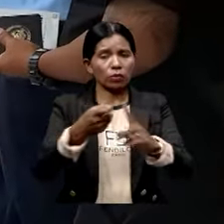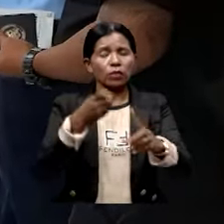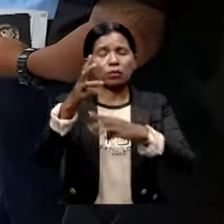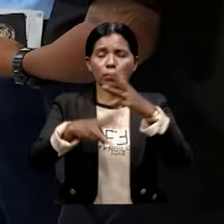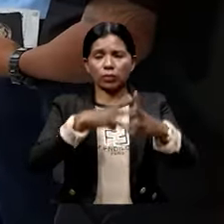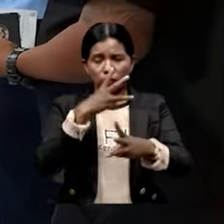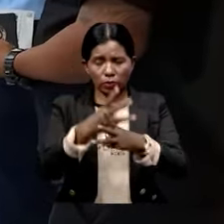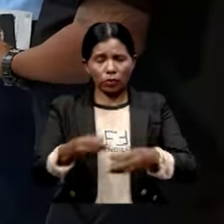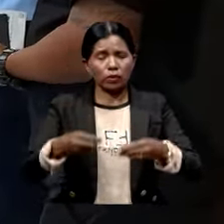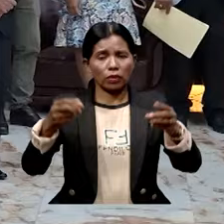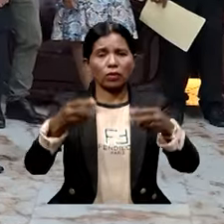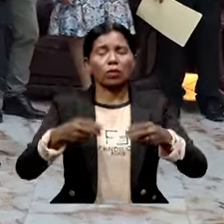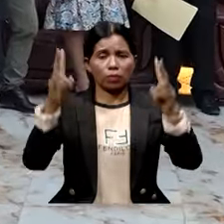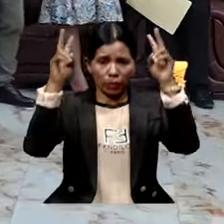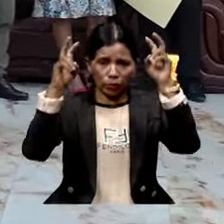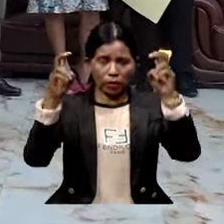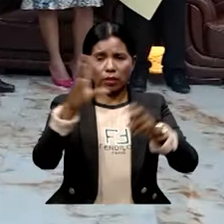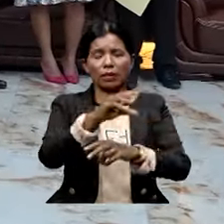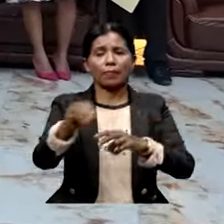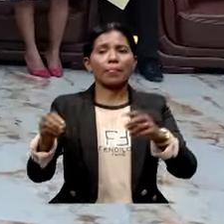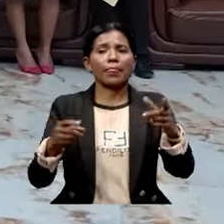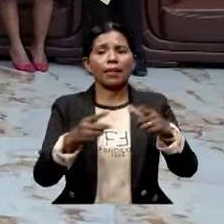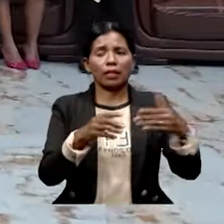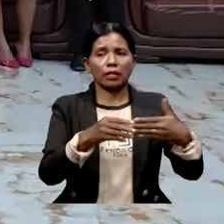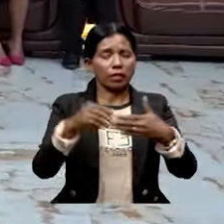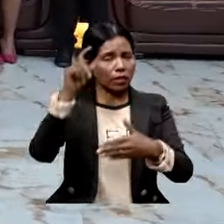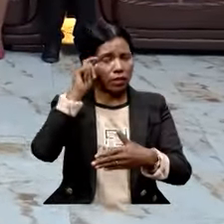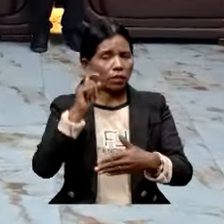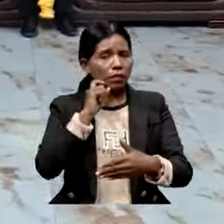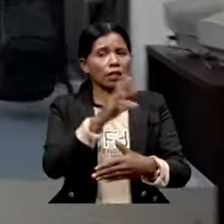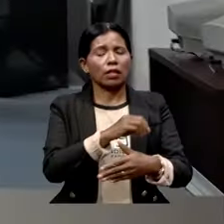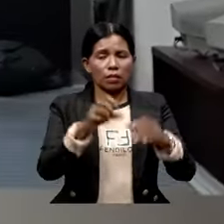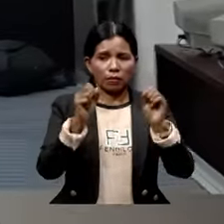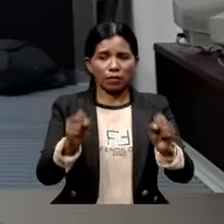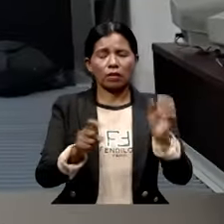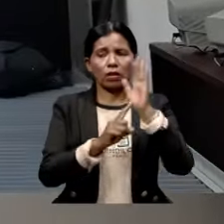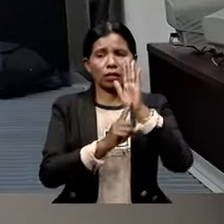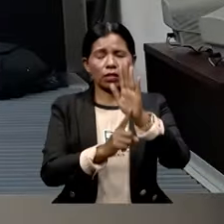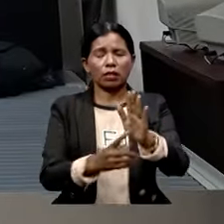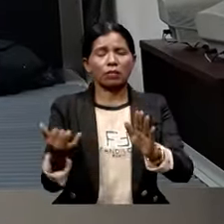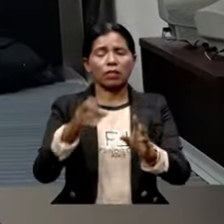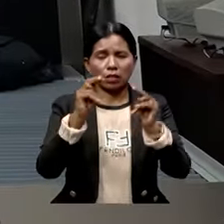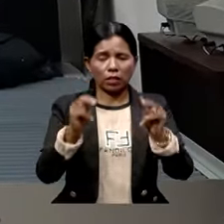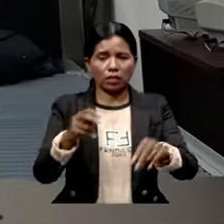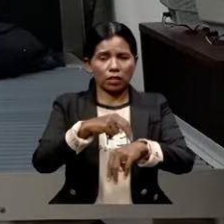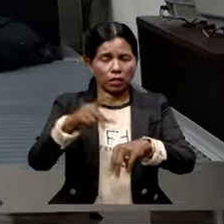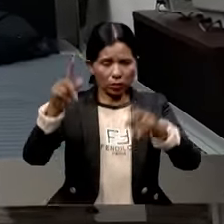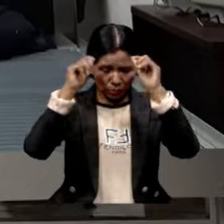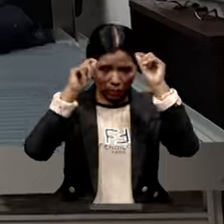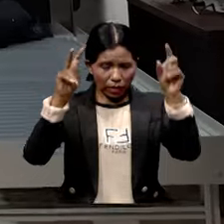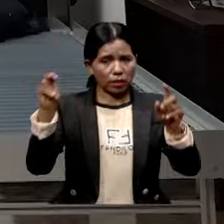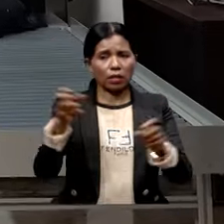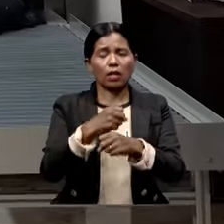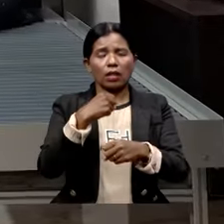Oiwen, se for oportunidade para líder Roto, inclui líder Karela Sanagusmão, a Tubele Halo Promoção, ba interesse nacional Timor-Leste nien no